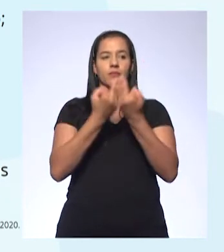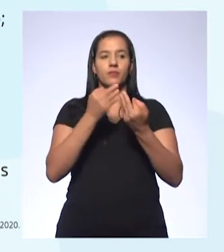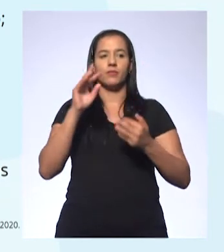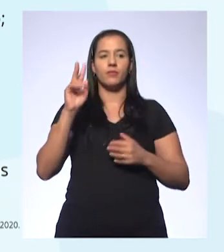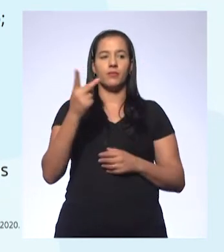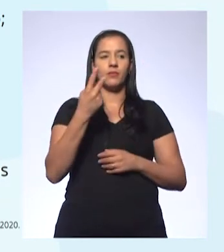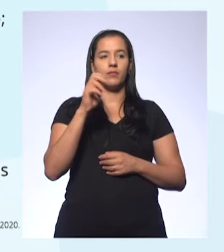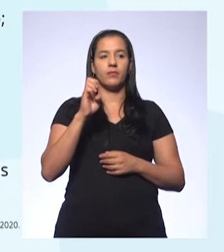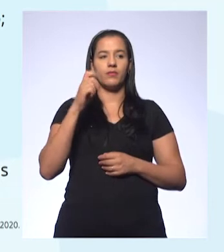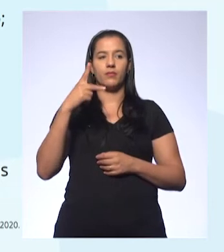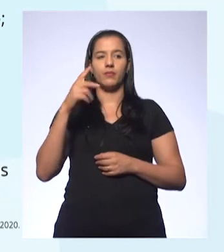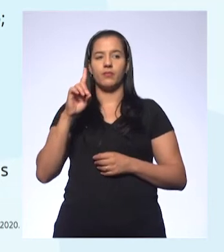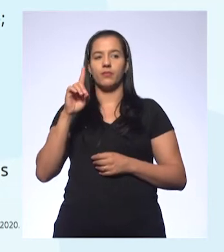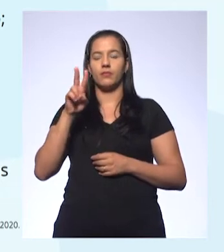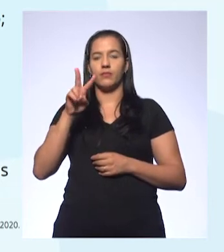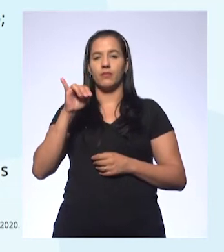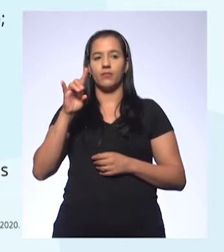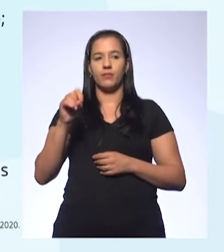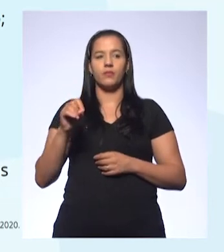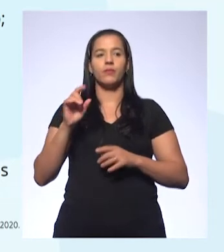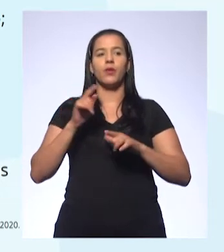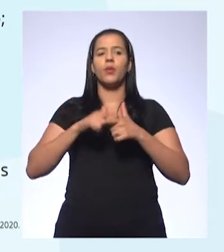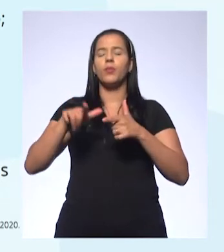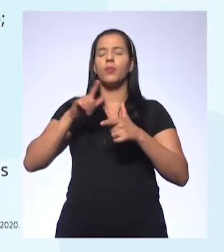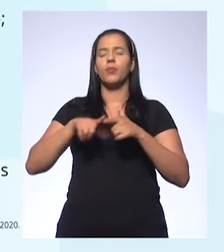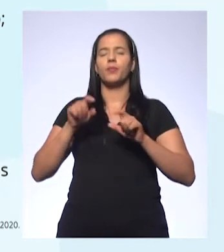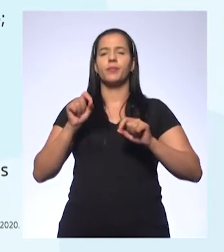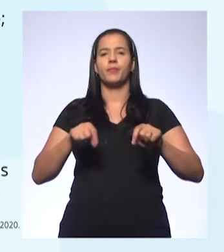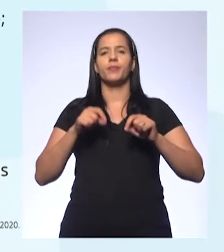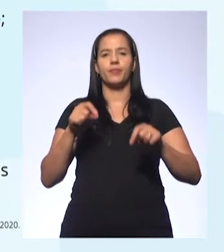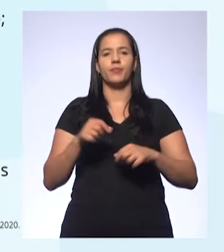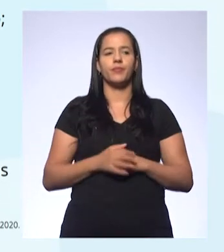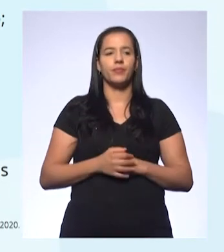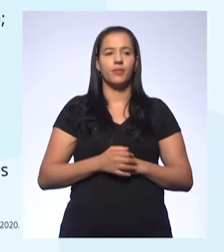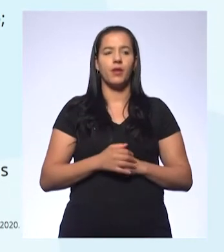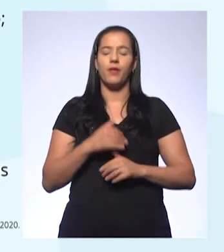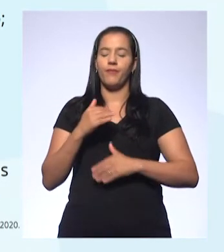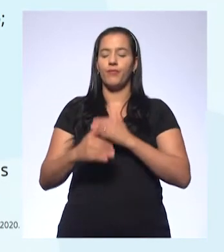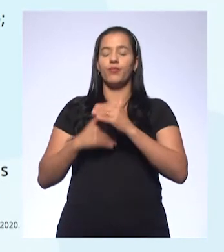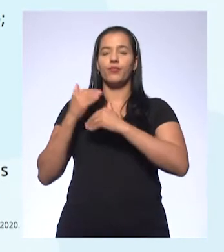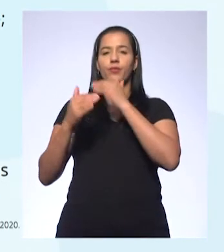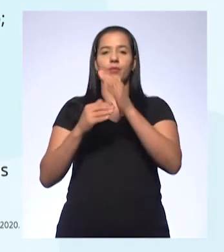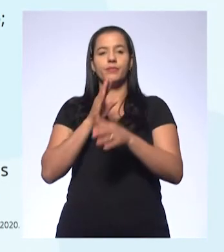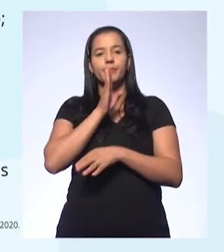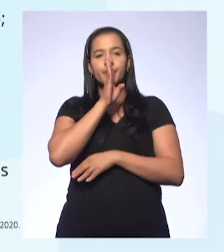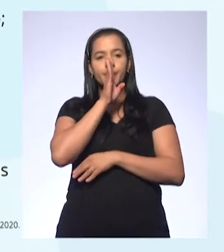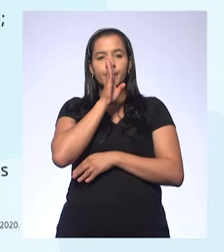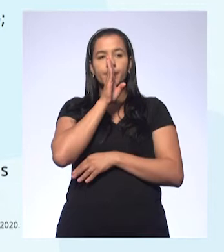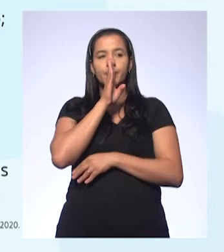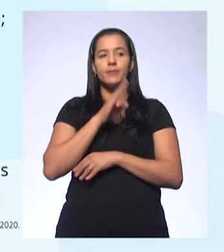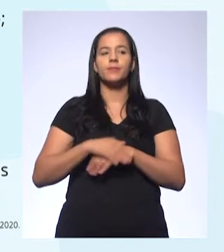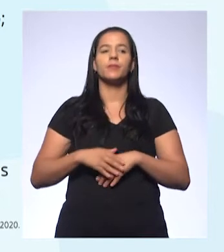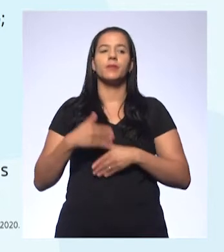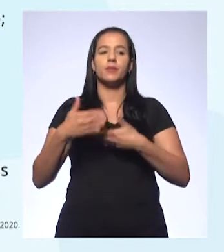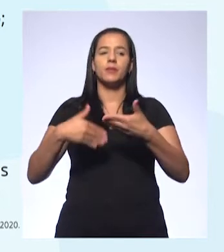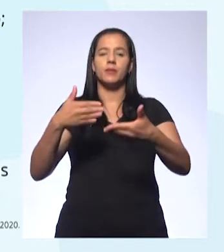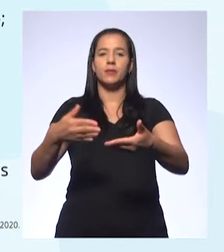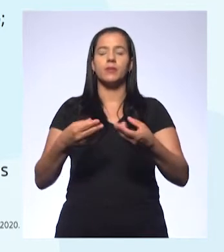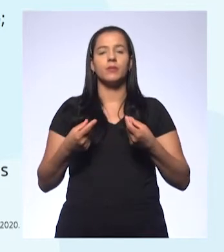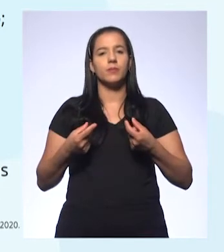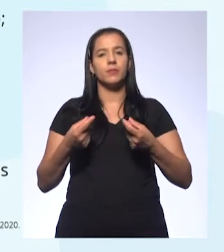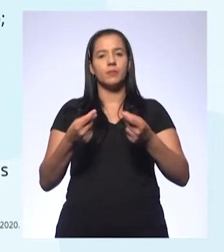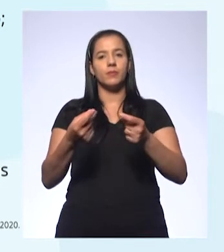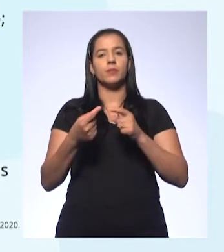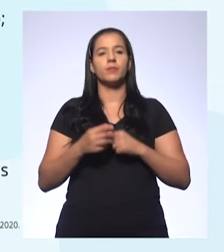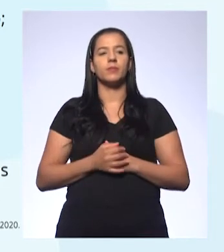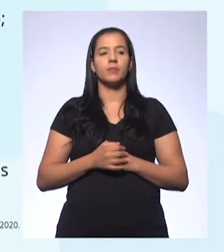Hepadnaviridae. Sintomas iniciais, complicação. Evolução silenciosa, geralmente com diagnósticos após décadas da infecção. Os